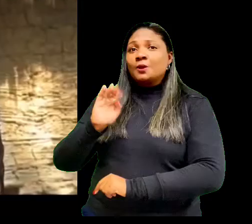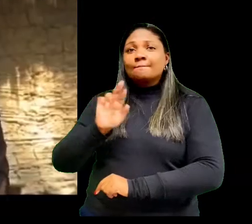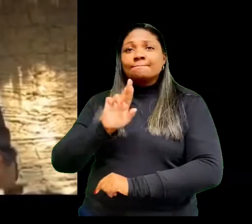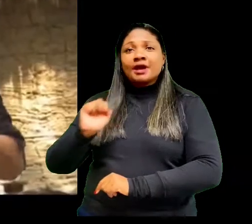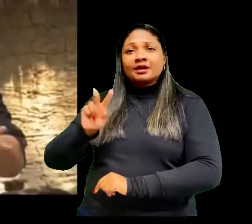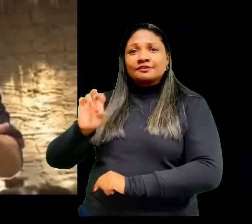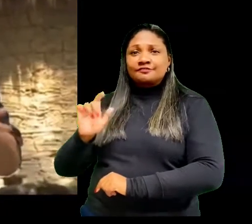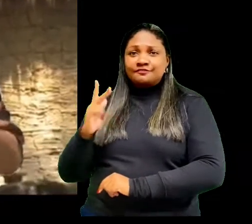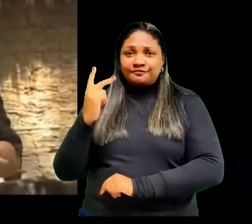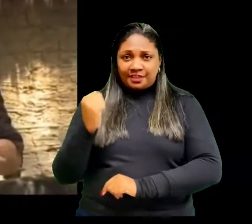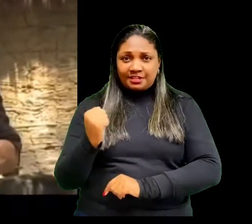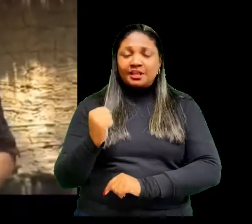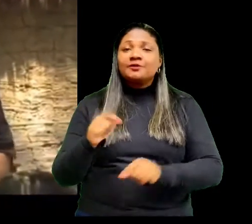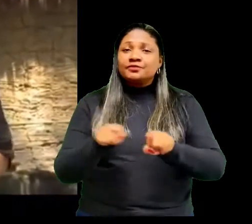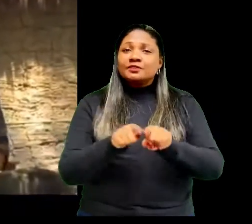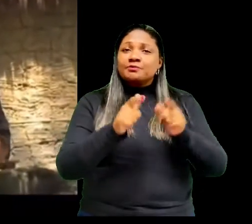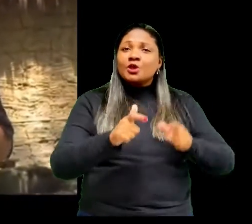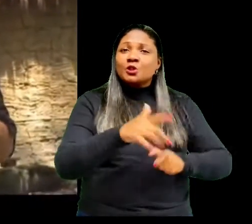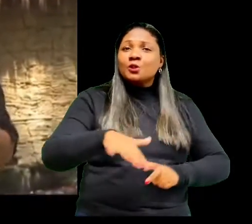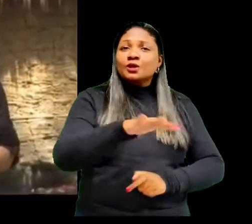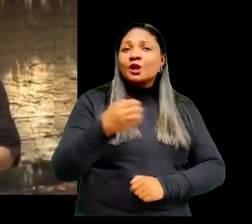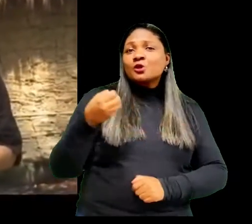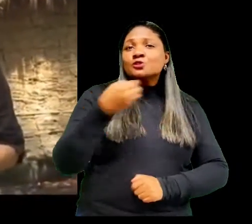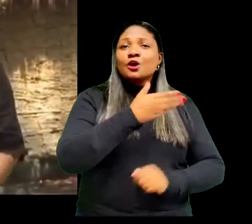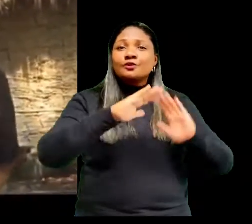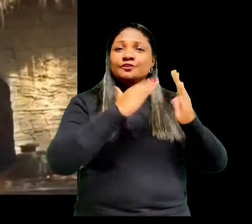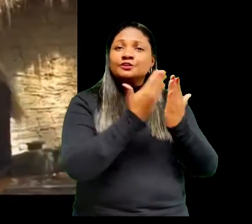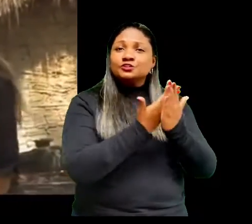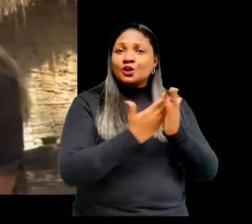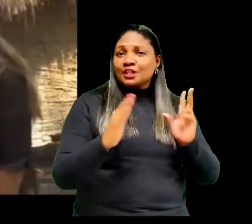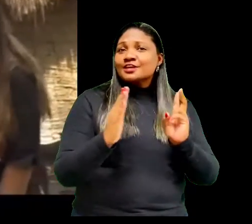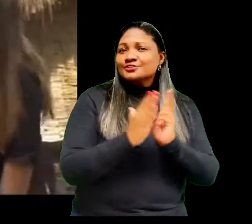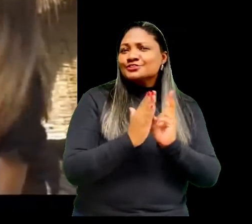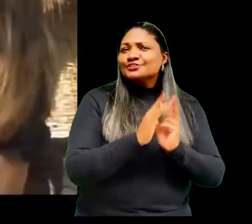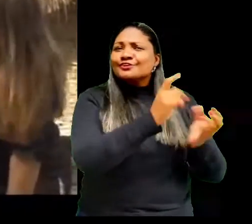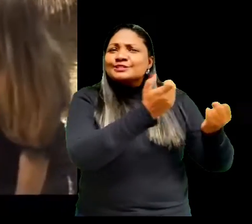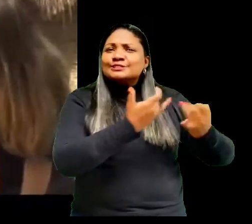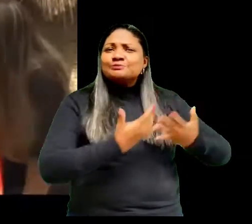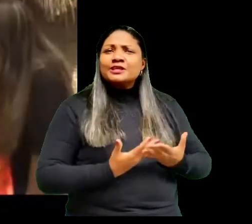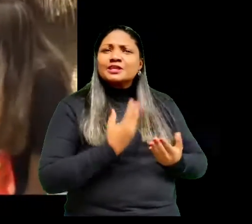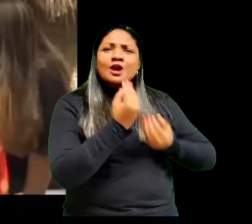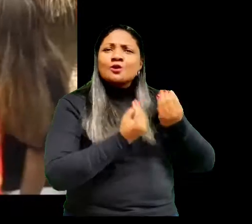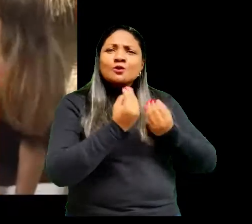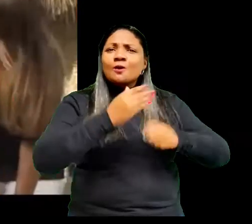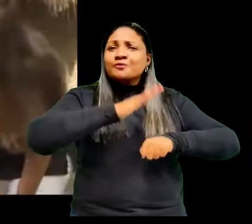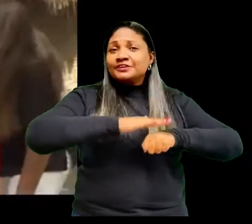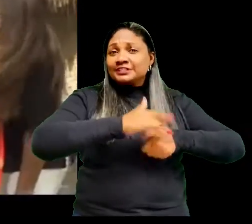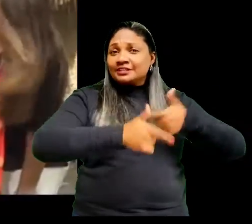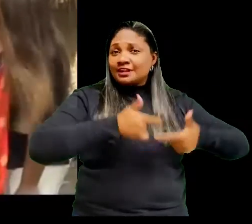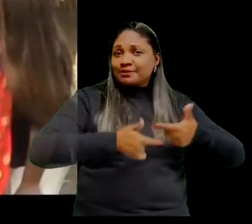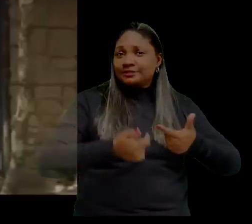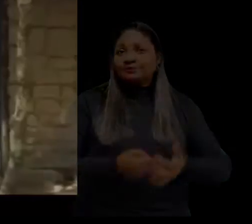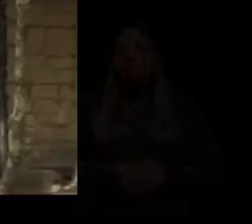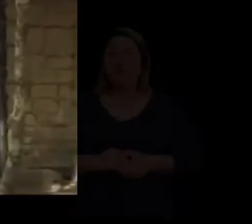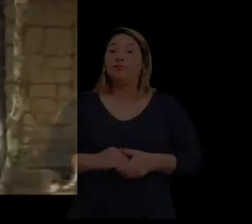Velha. Mas aqui na reserva da Jaqueira já foi criada uma nova escola indígena, né, Nayara? Eu queria que você falasse como está sendo feito o trabalho